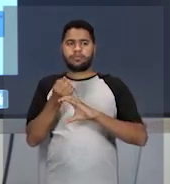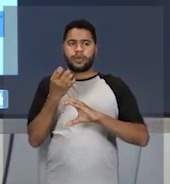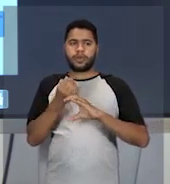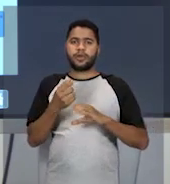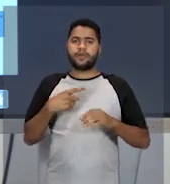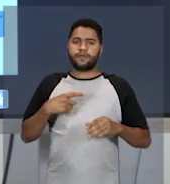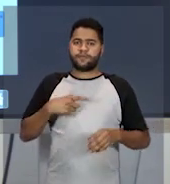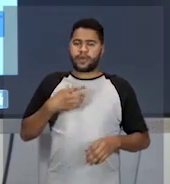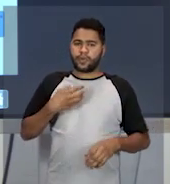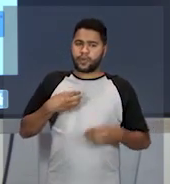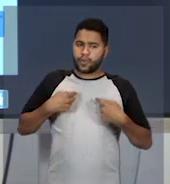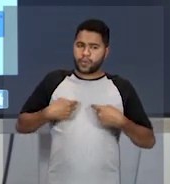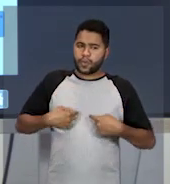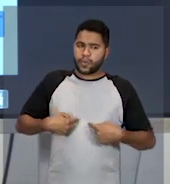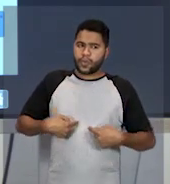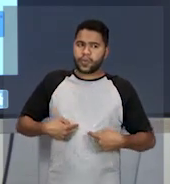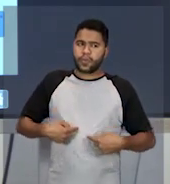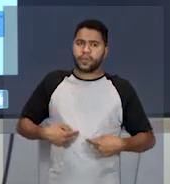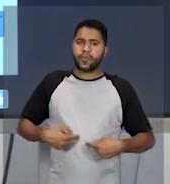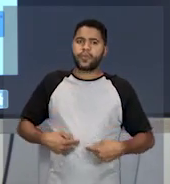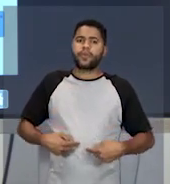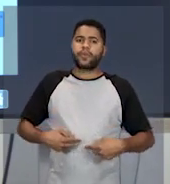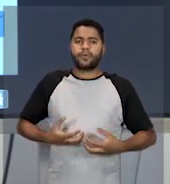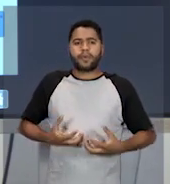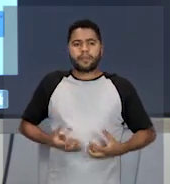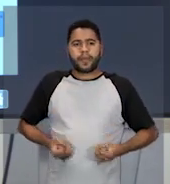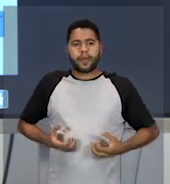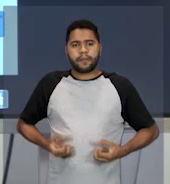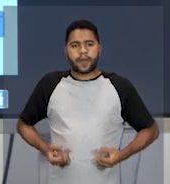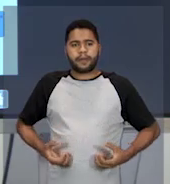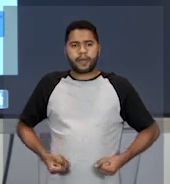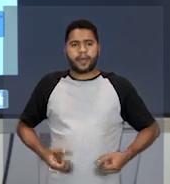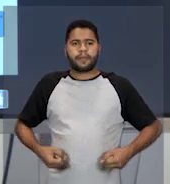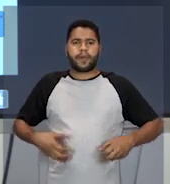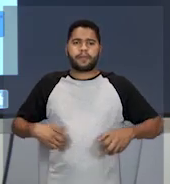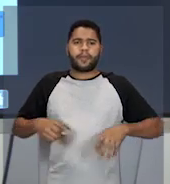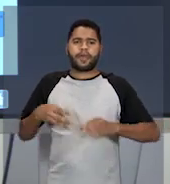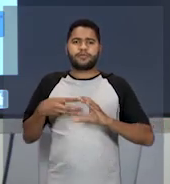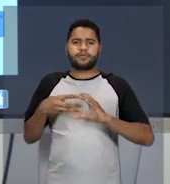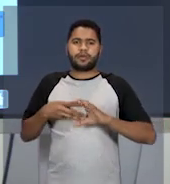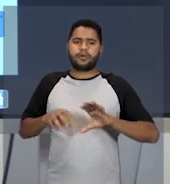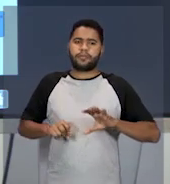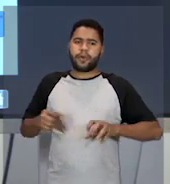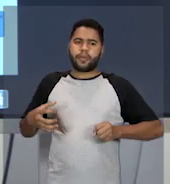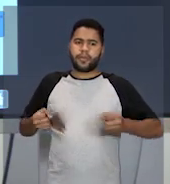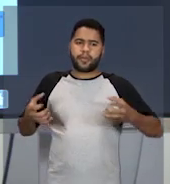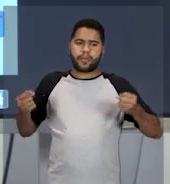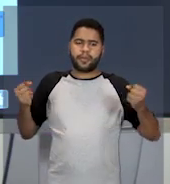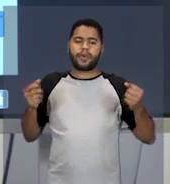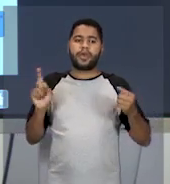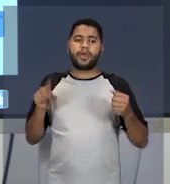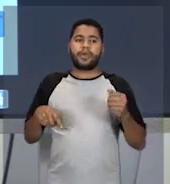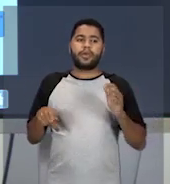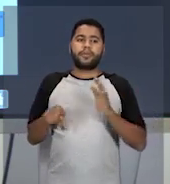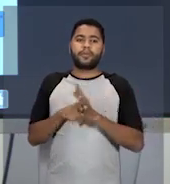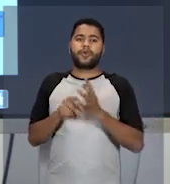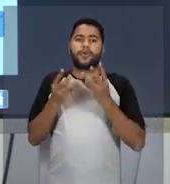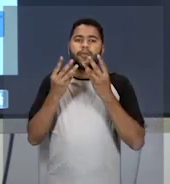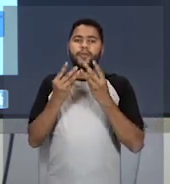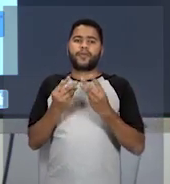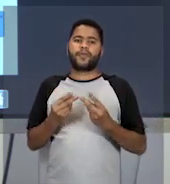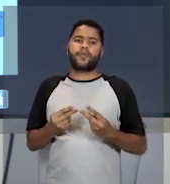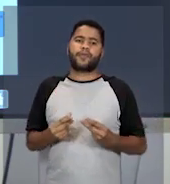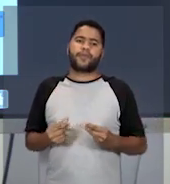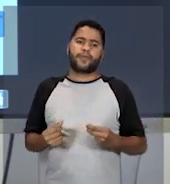para a corrente sanguínea e chegam na célula de vocês. Então, perceberam? É pegar um alimento complexo e grande, quebrar